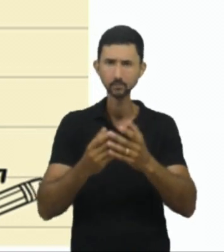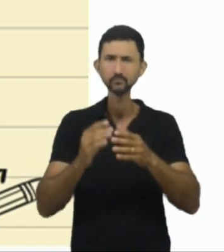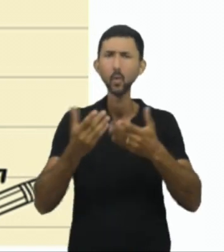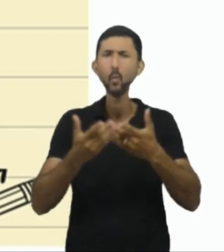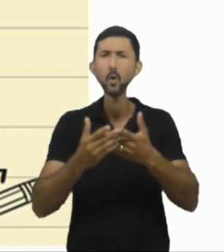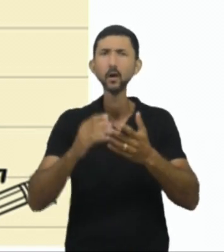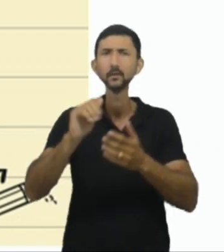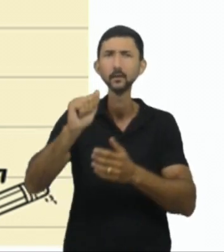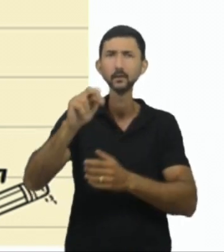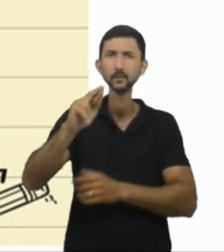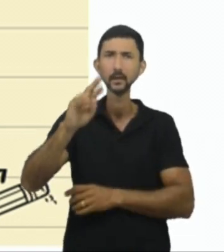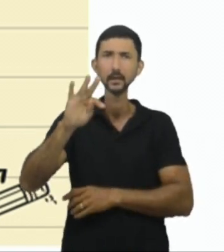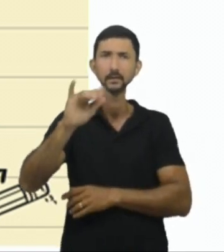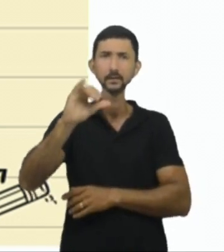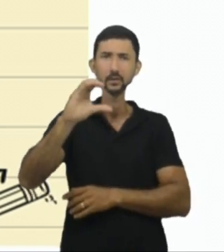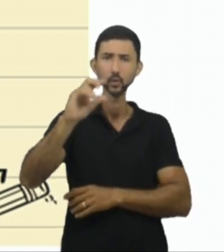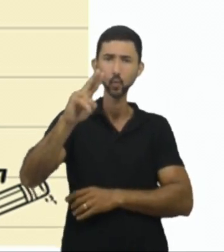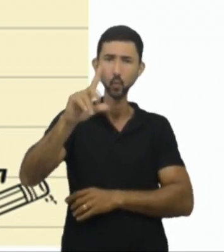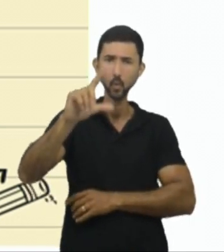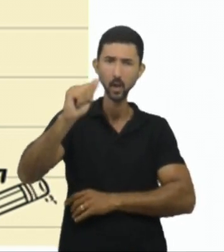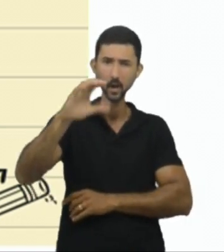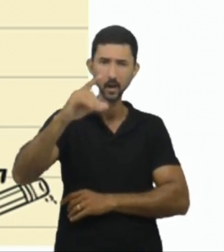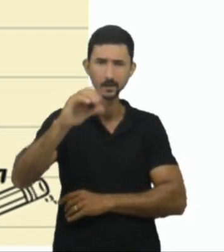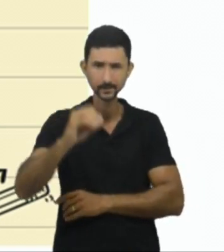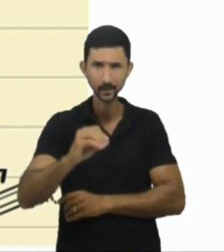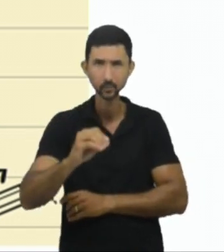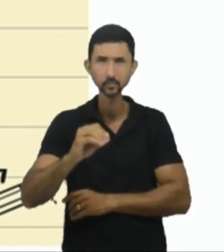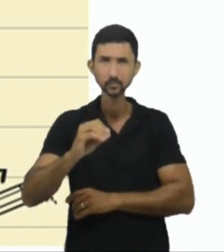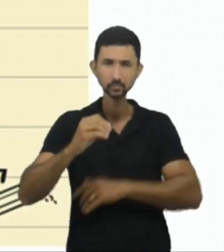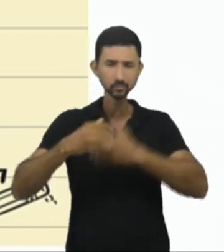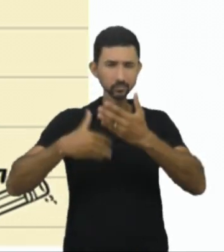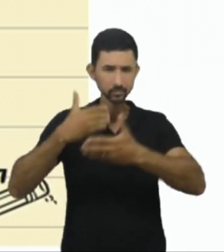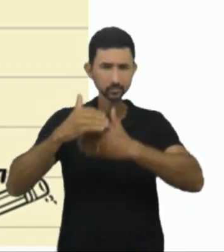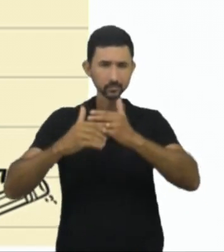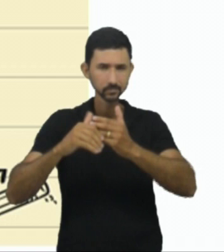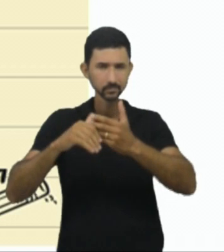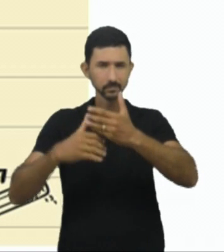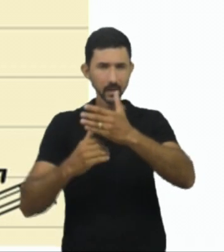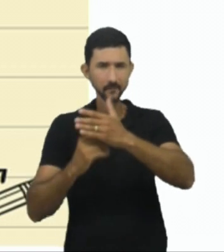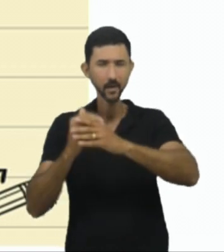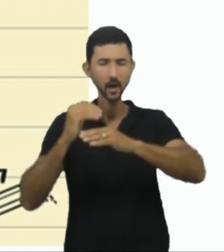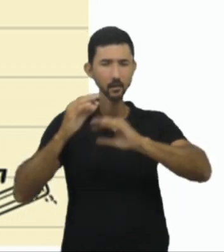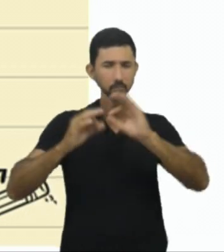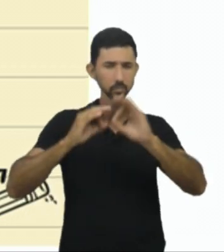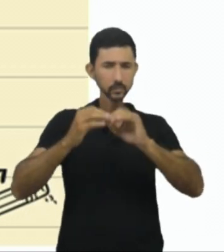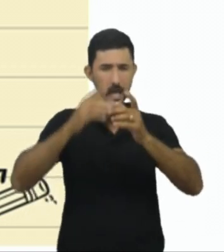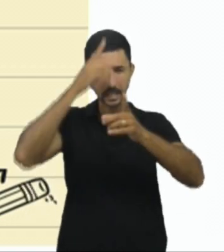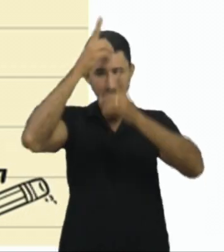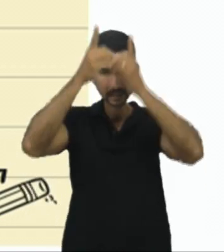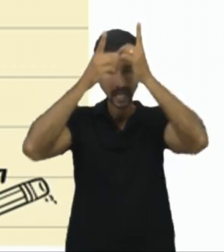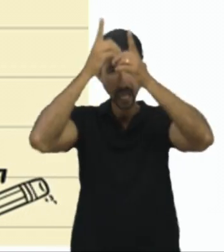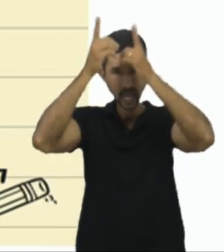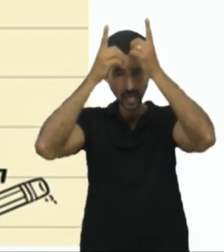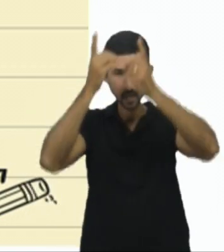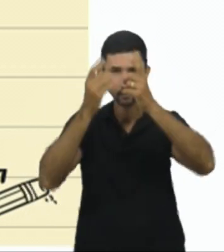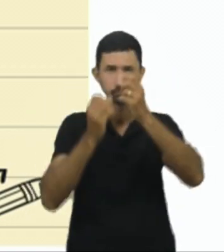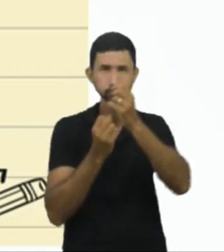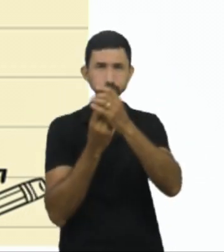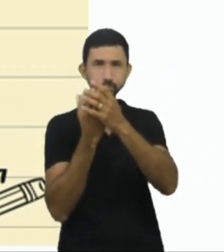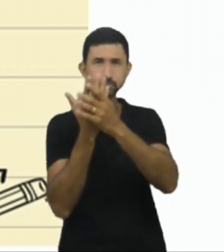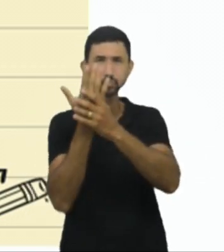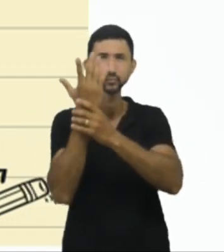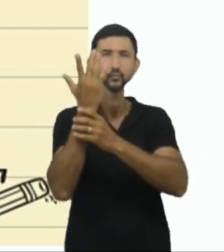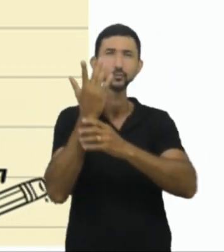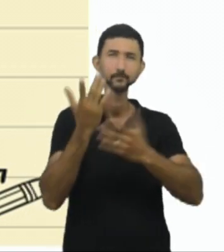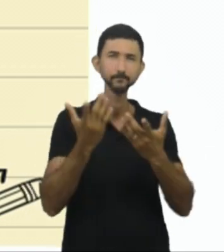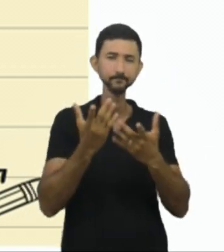essa articulação ela acontece, ela vai construir determinadas ideias. Por isso, nós